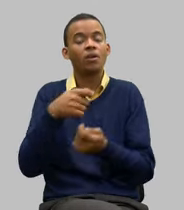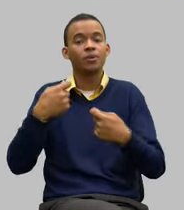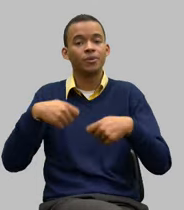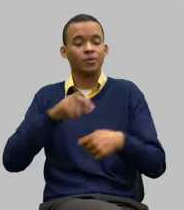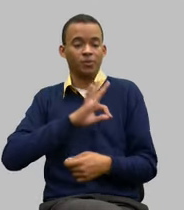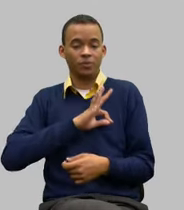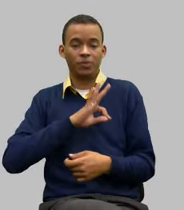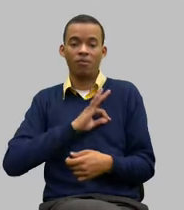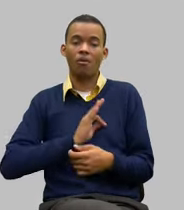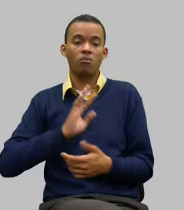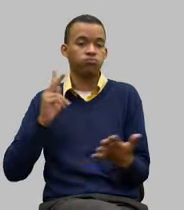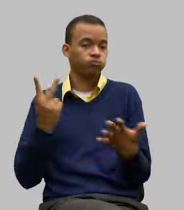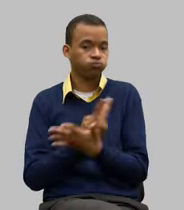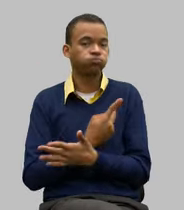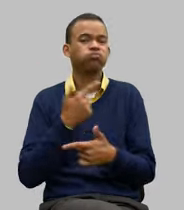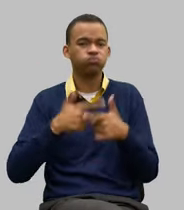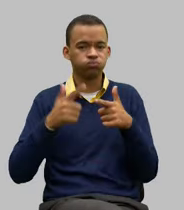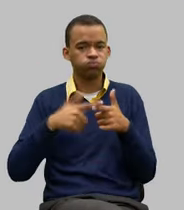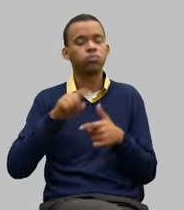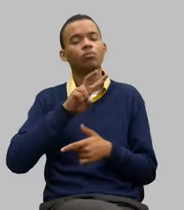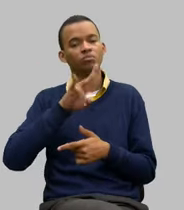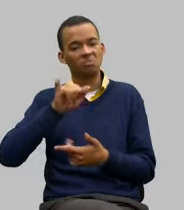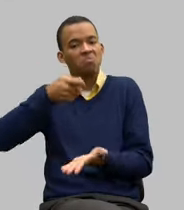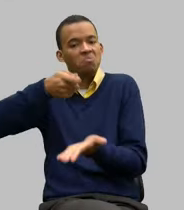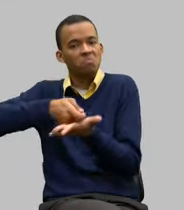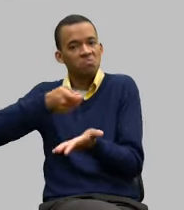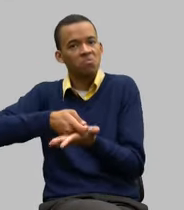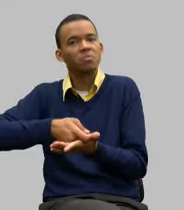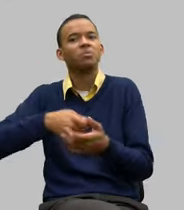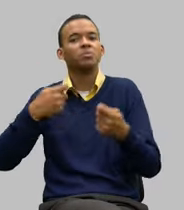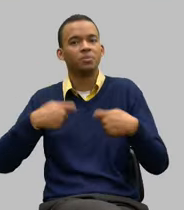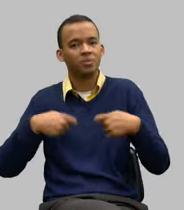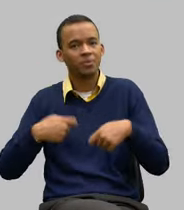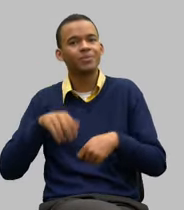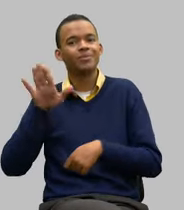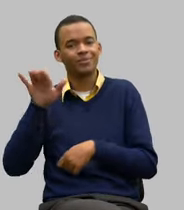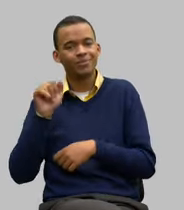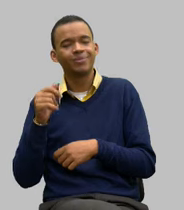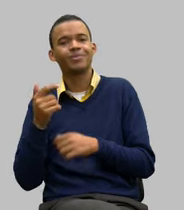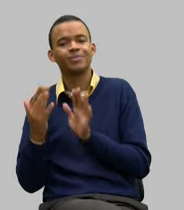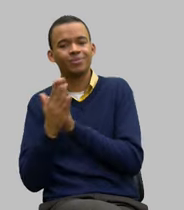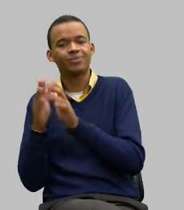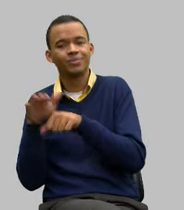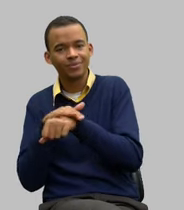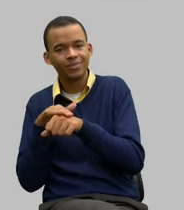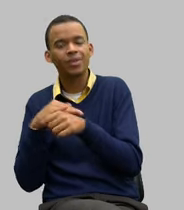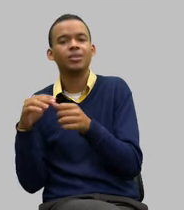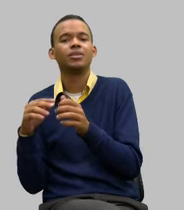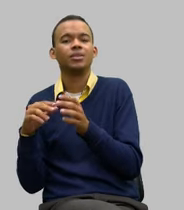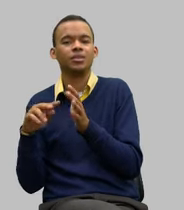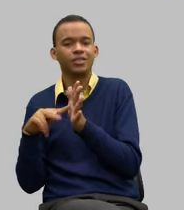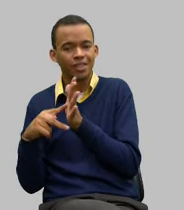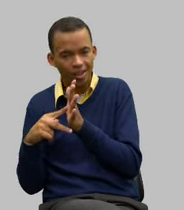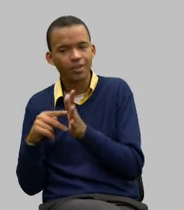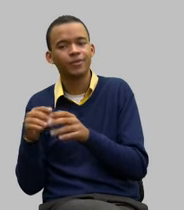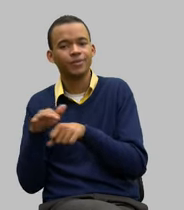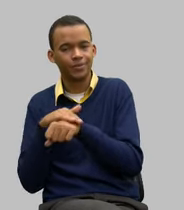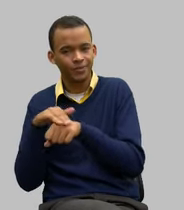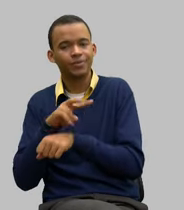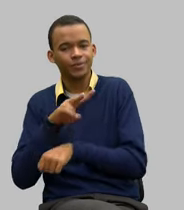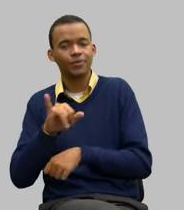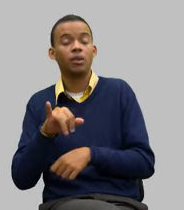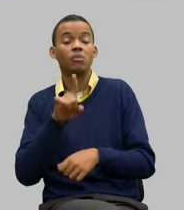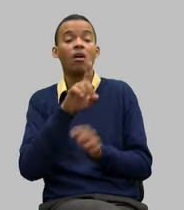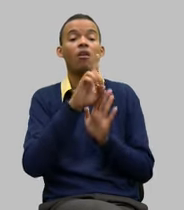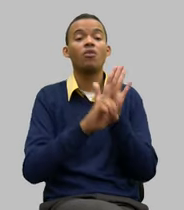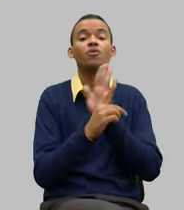secretário ela virá vai ser aberto o pad vai ser restaurada a sindicância ela virá agora e o direito